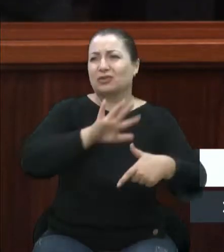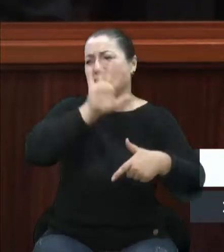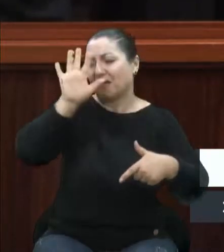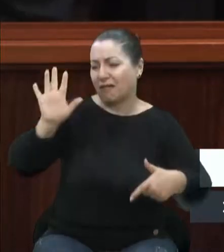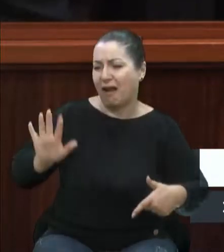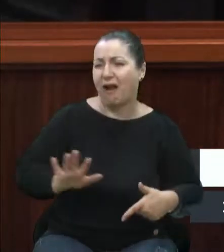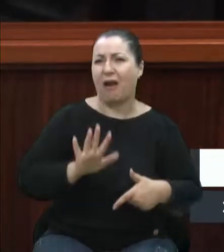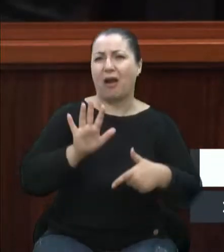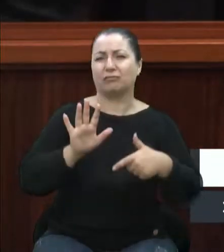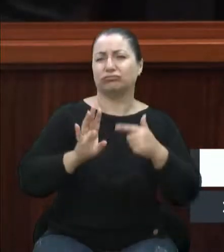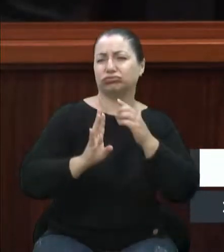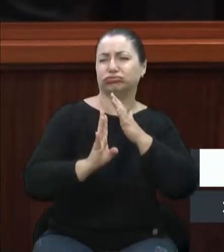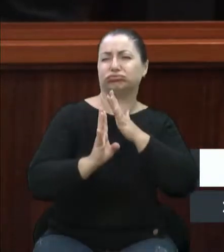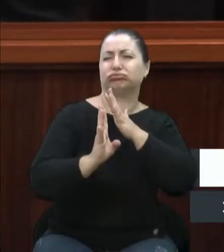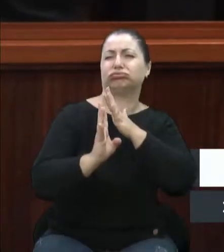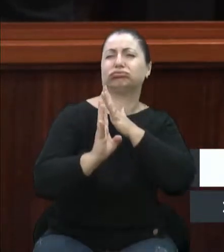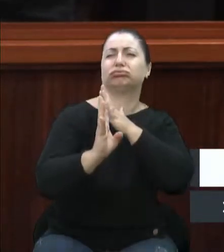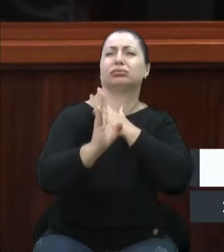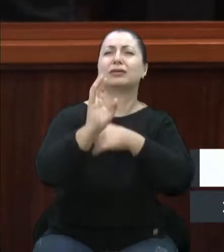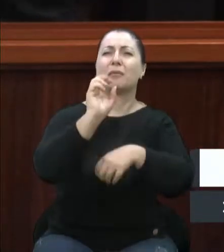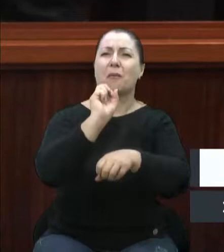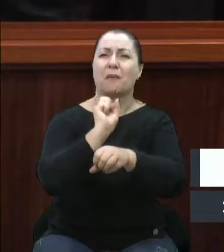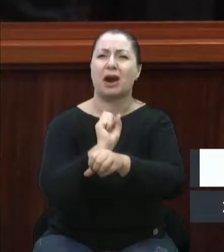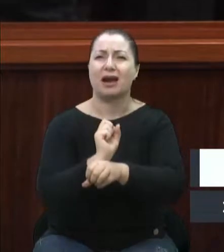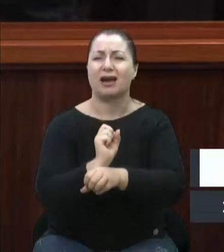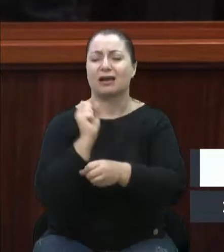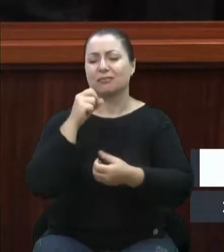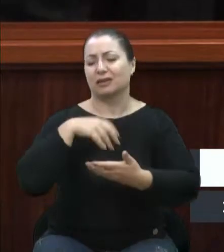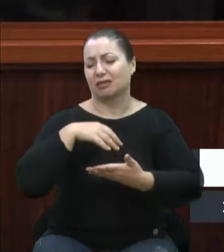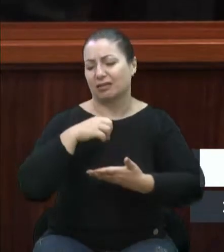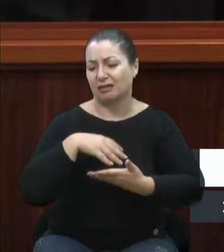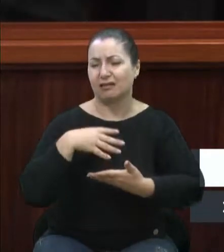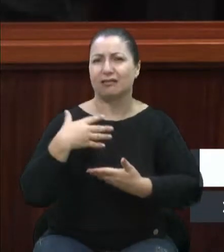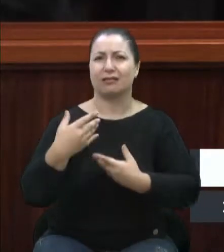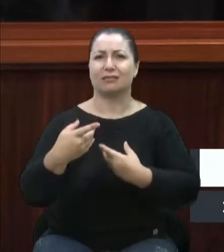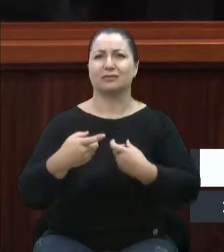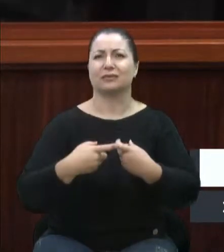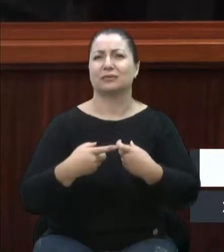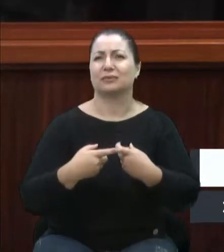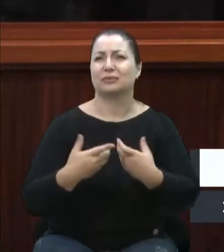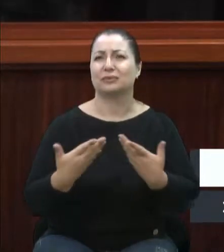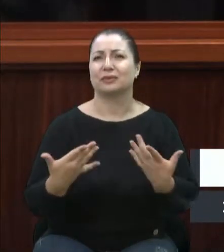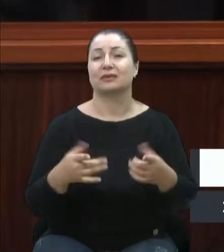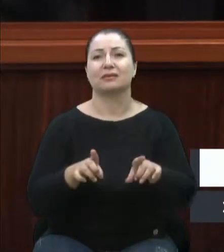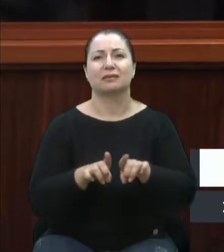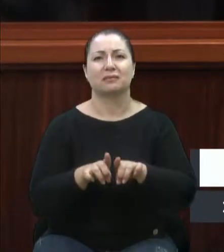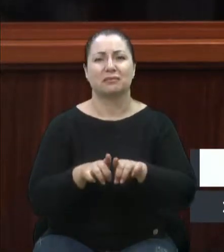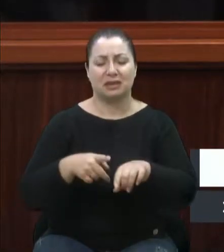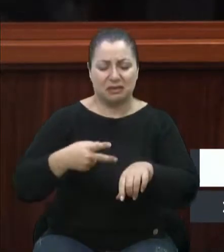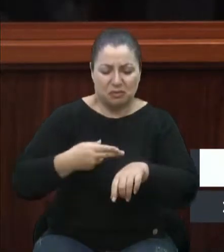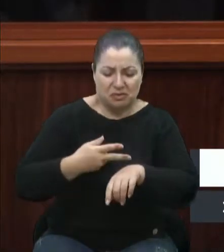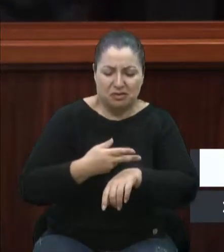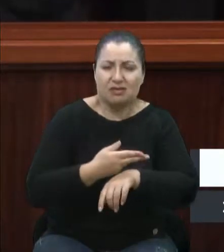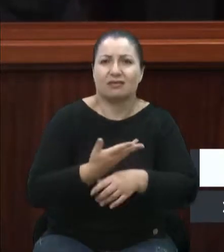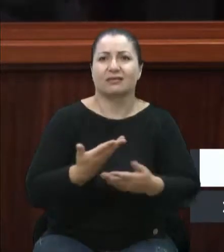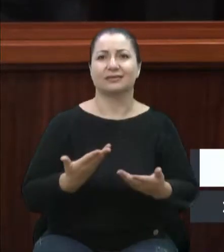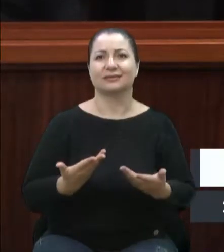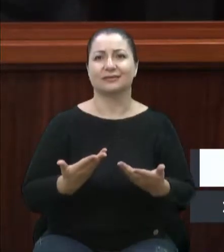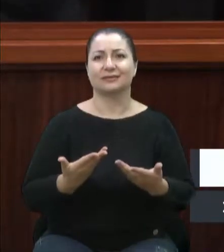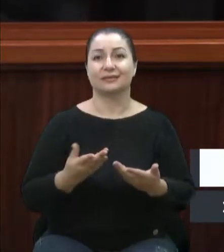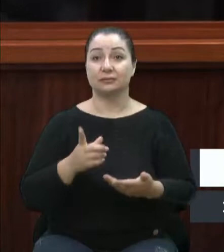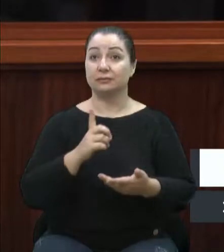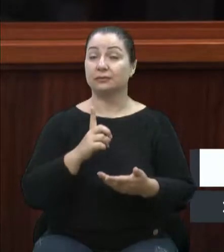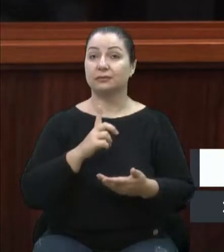filas gigantescas de espera para exames, consultas, inclusive cirurgias. Então, nós termos